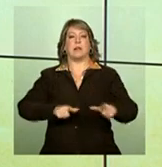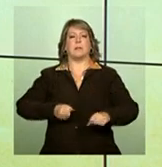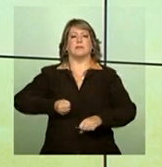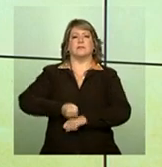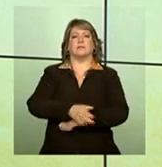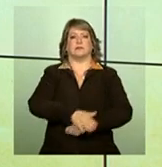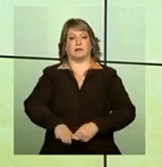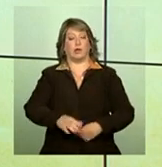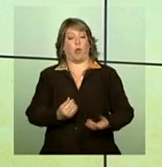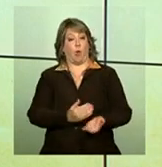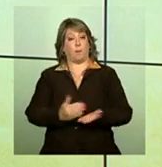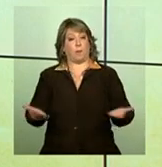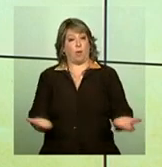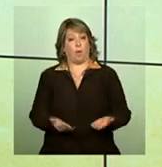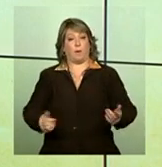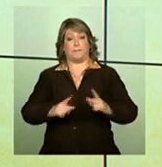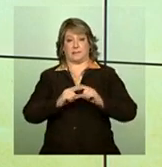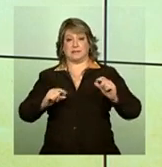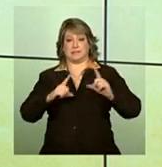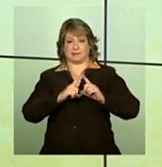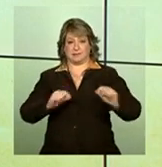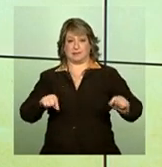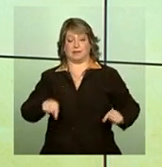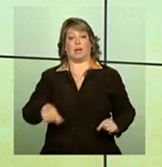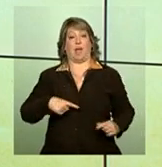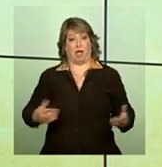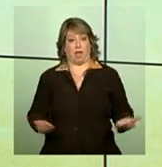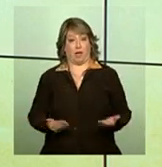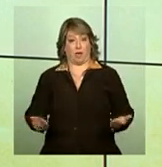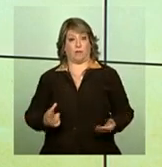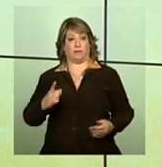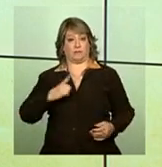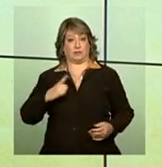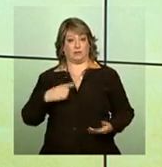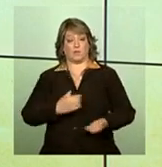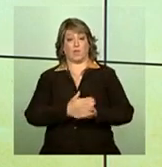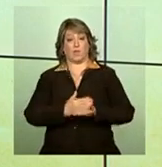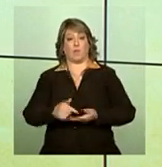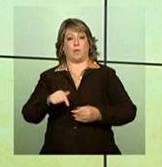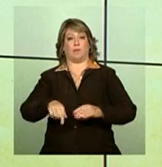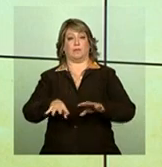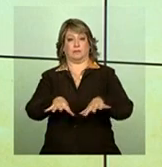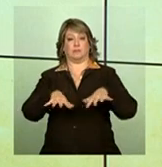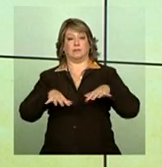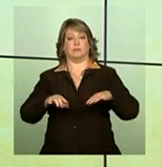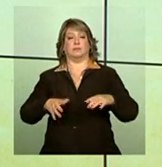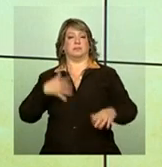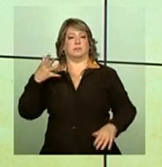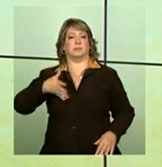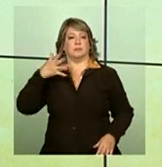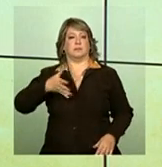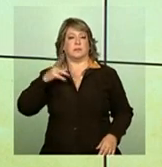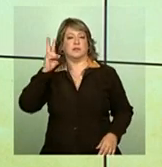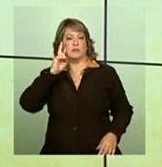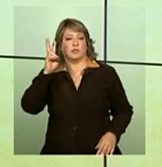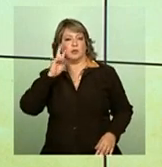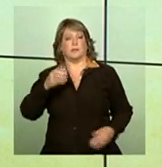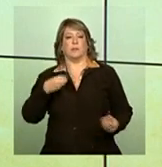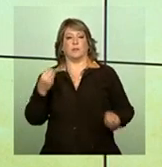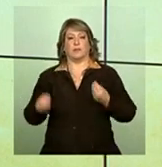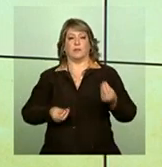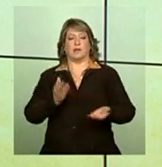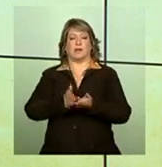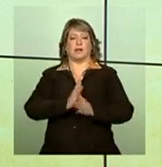que começou hoje em Brasília. Tem início neste momento a plenária A Erradicação Sustentável do Trabalho Infantil,